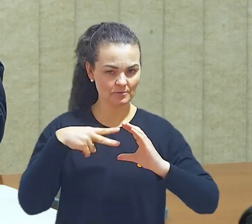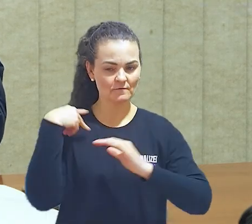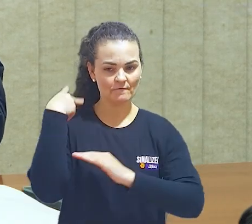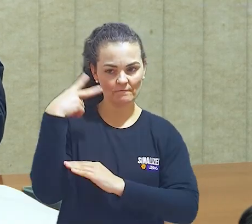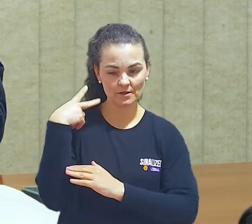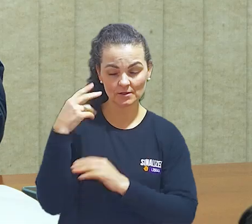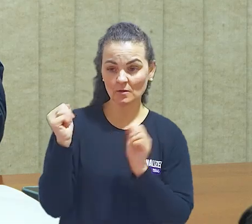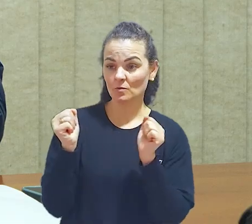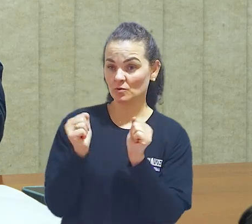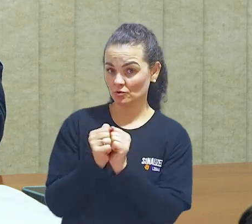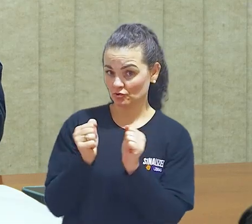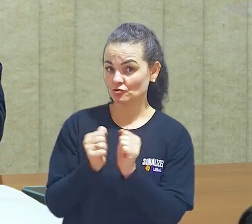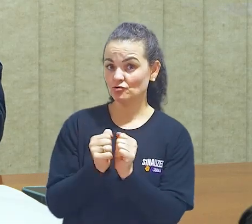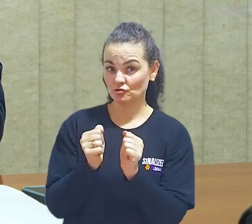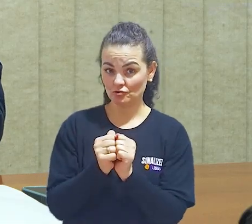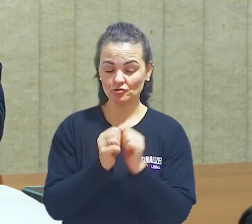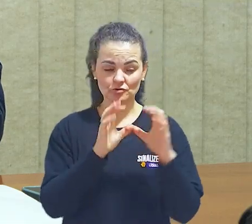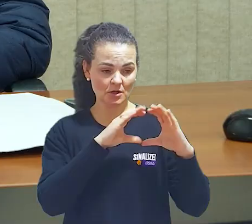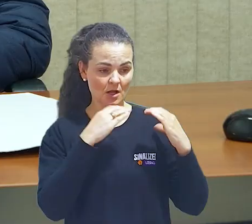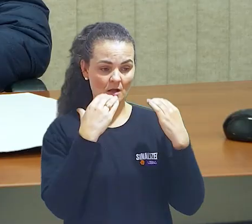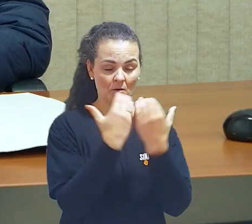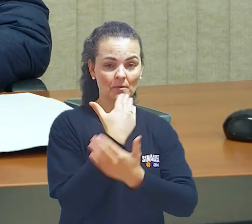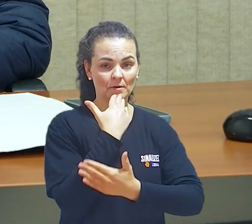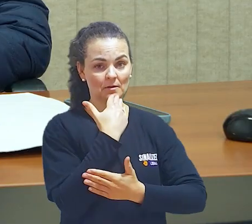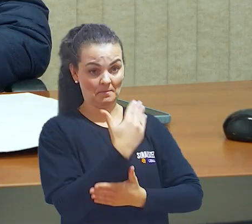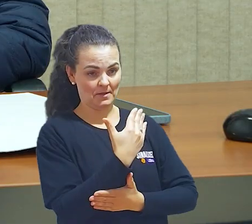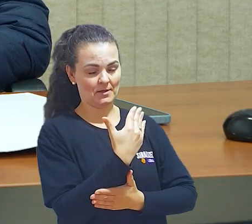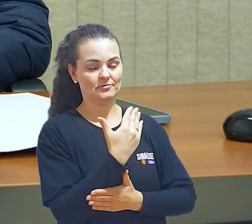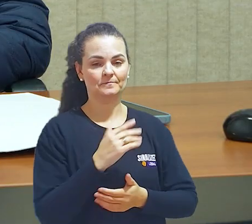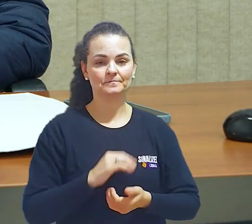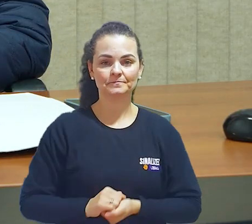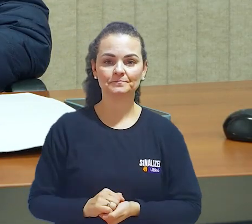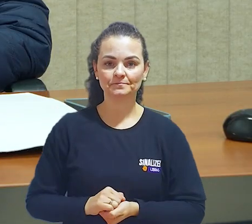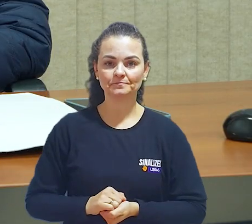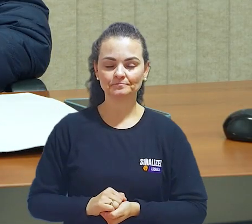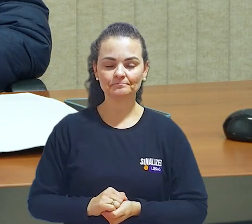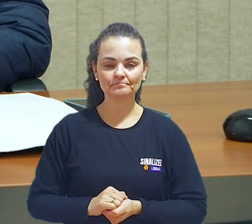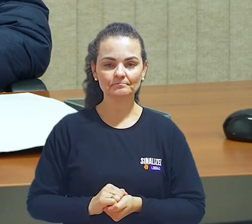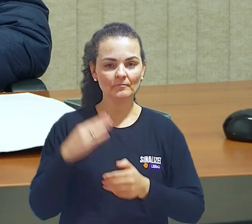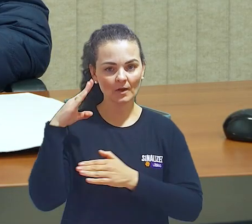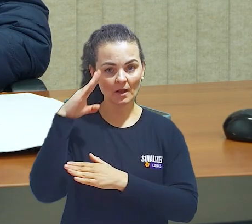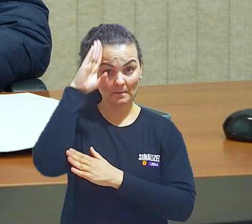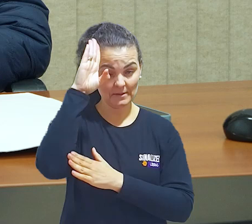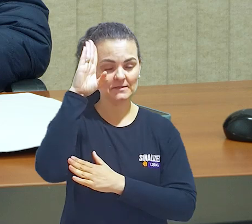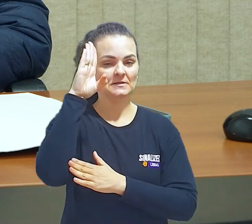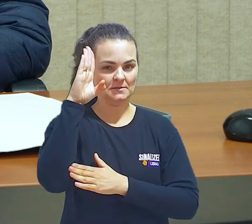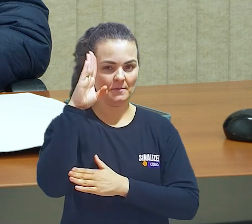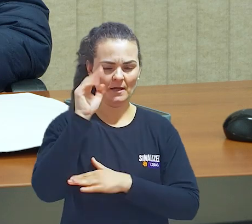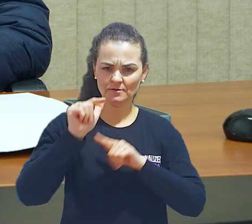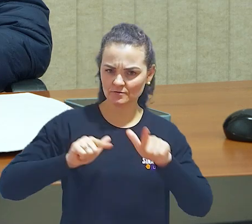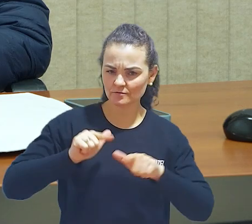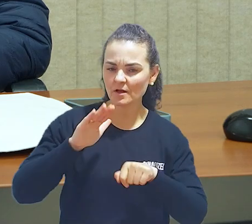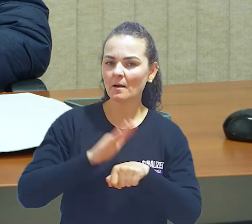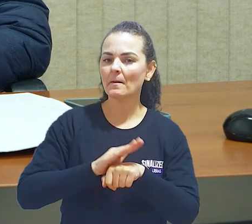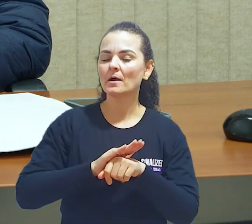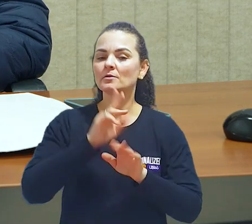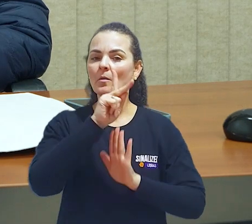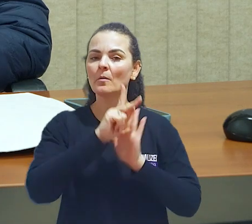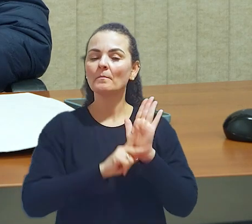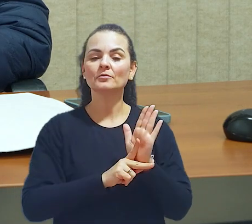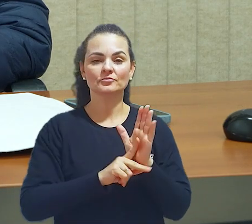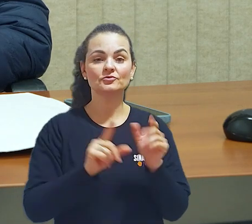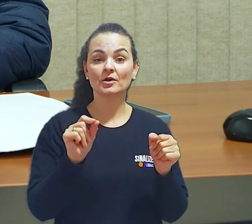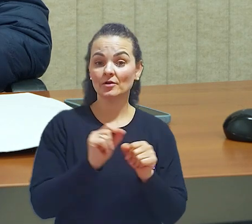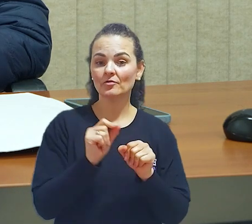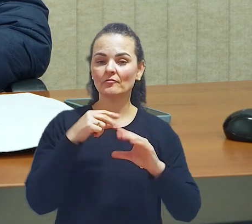vereadores naquilo que é inerente aos anseios da população. Ainda dentro das principais atividades e projetos já realizados pela Câmara,